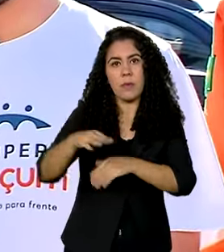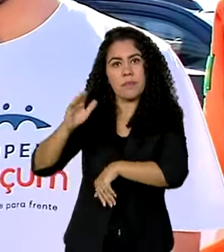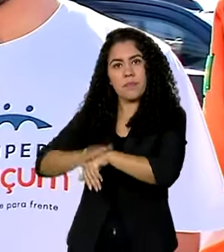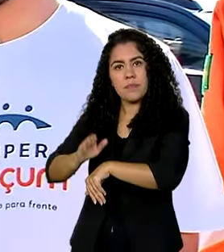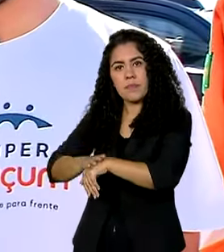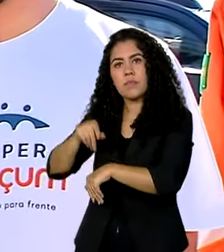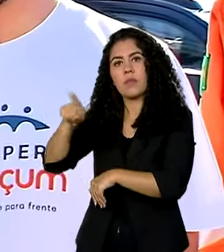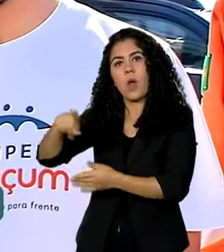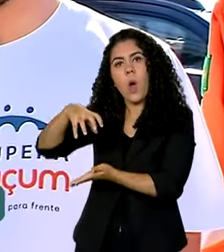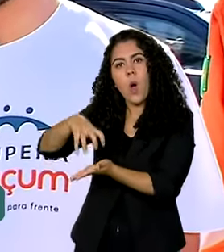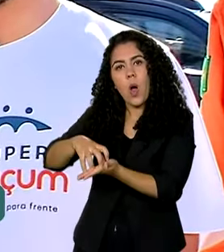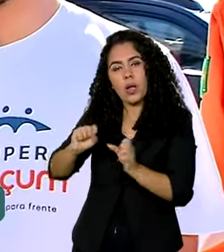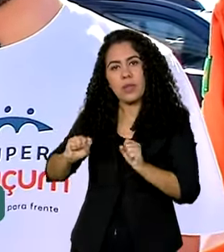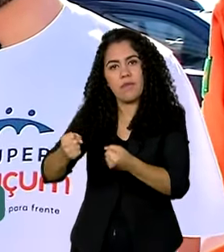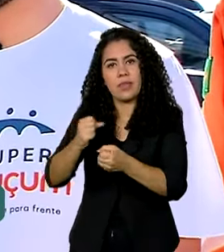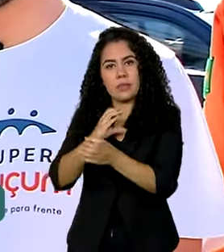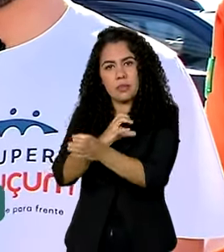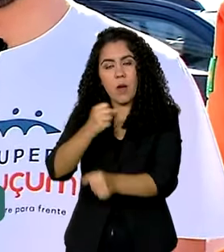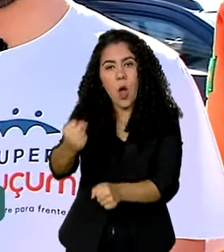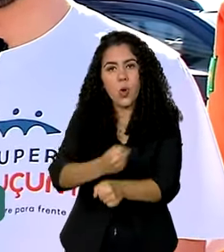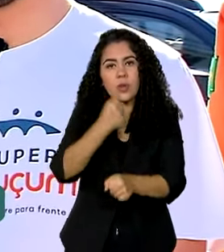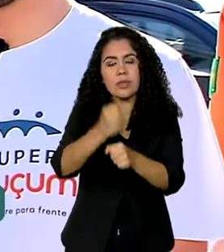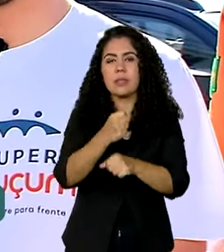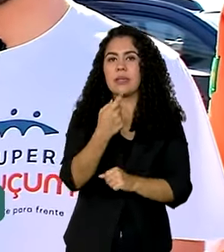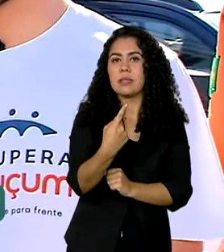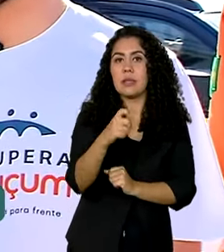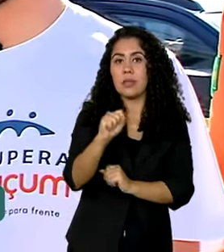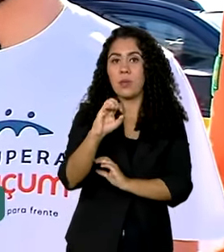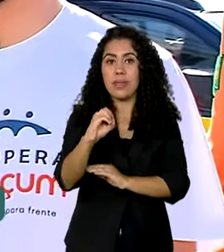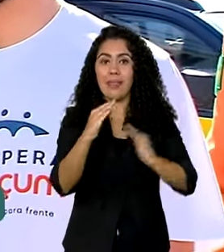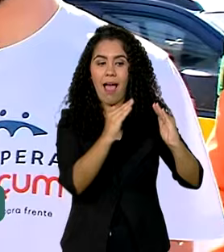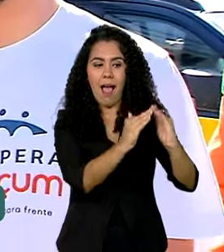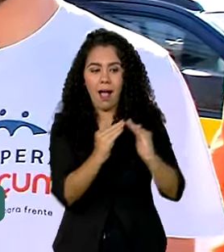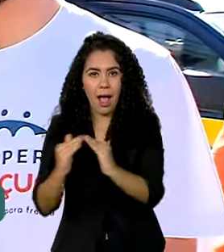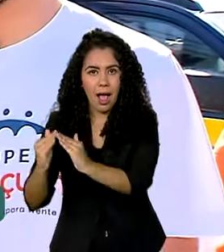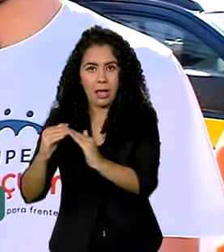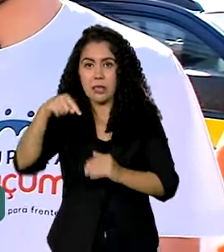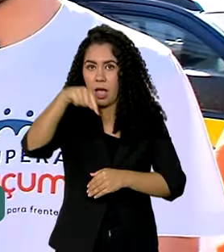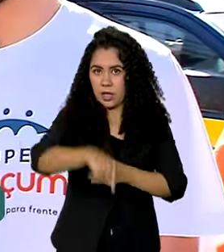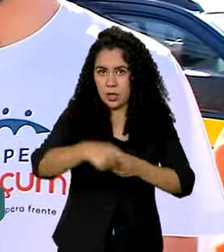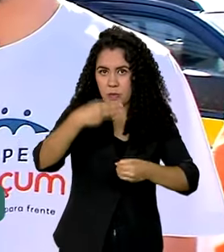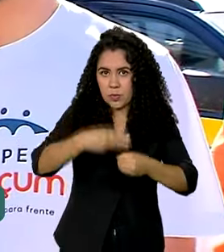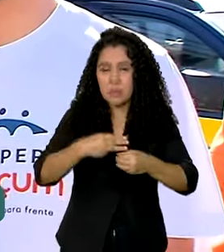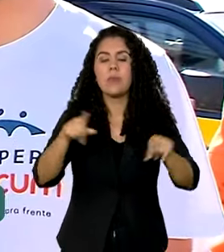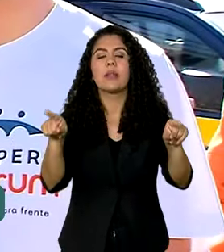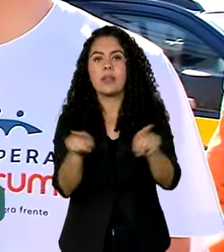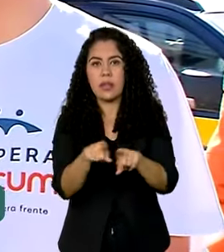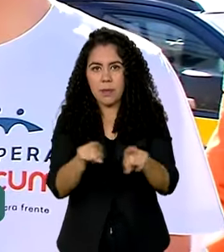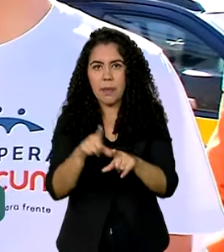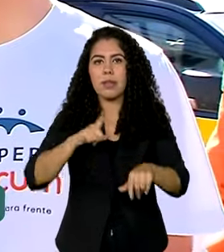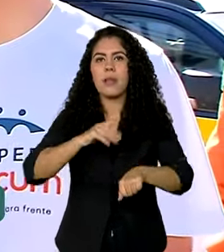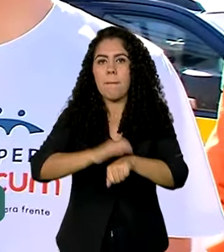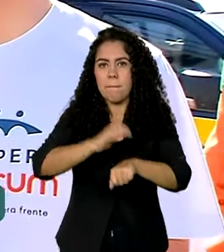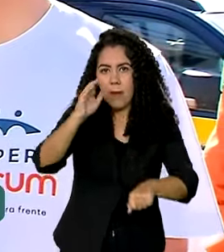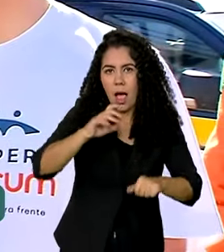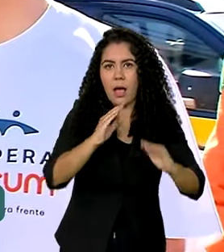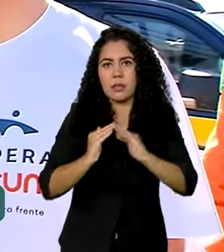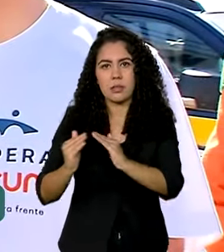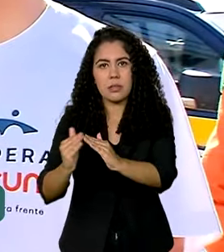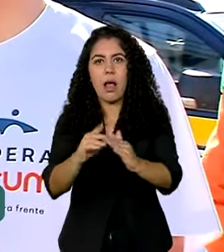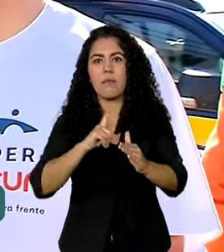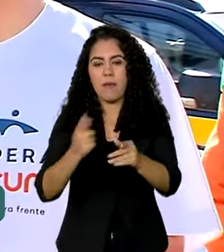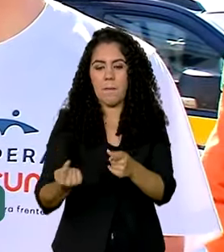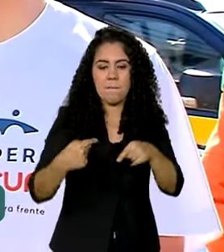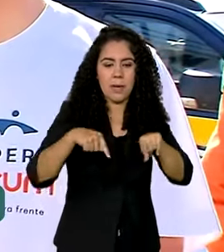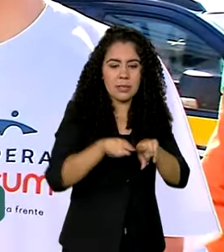para a construção de cerca de 180 casas aqui no município, mais um outro grupo de casas que será construído em parceria com o governo do